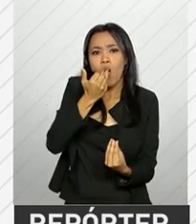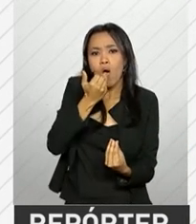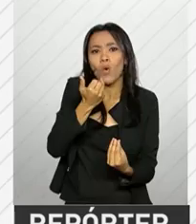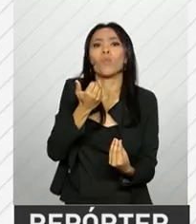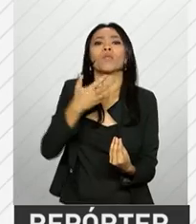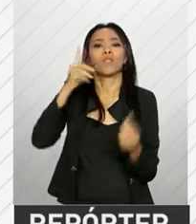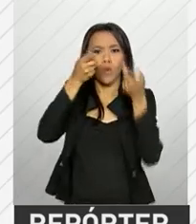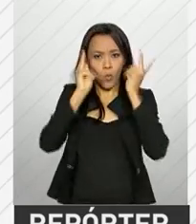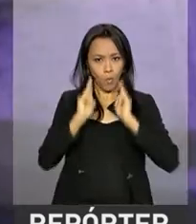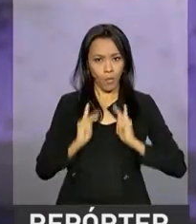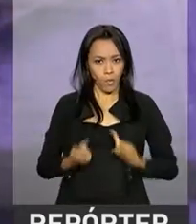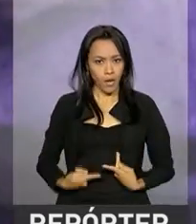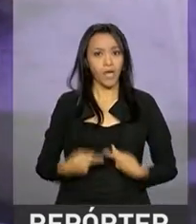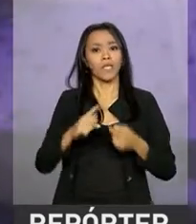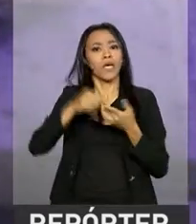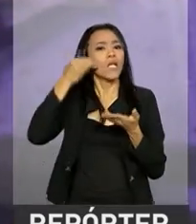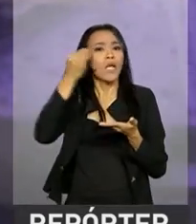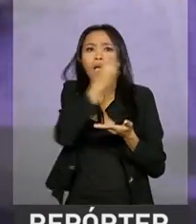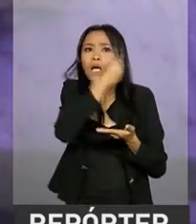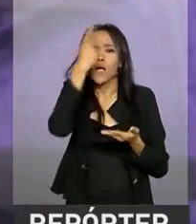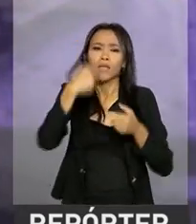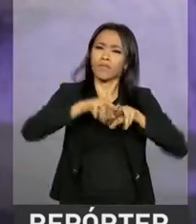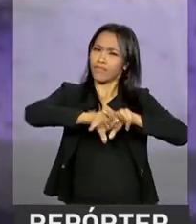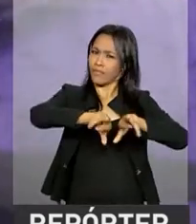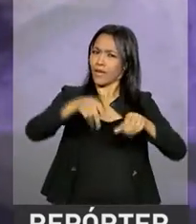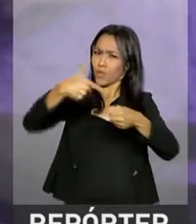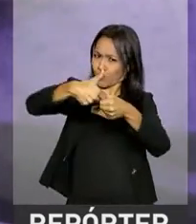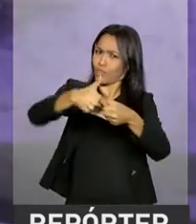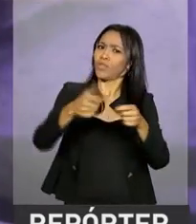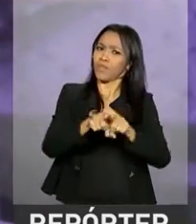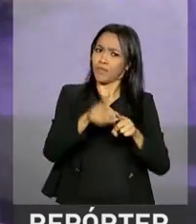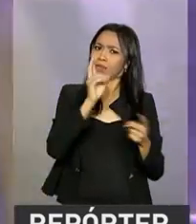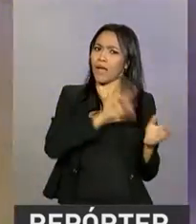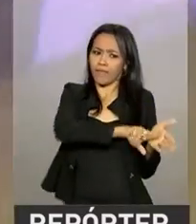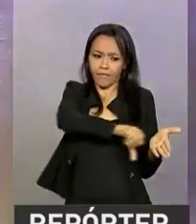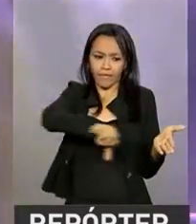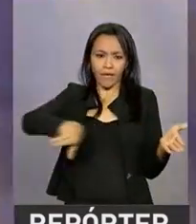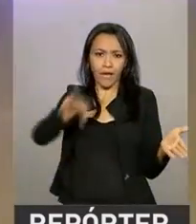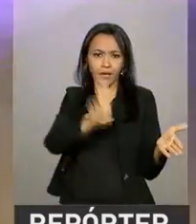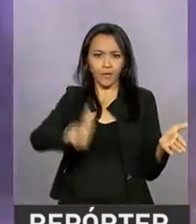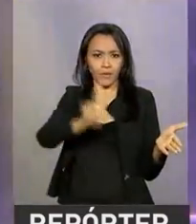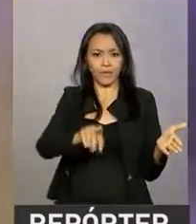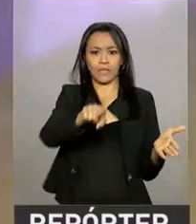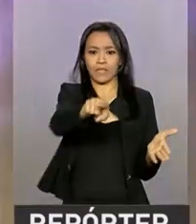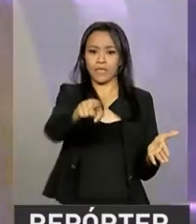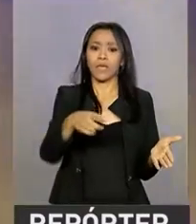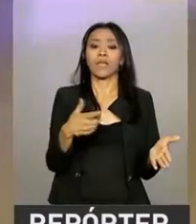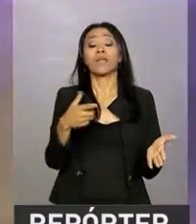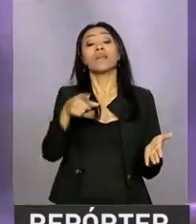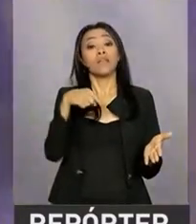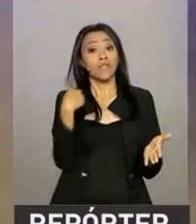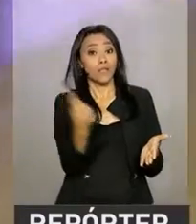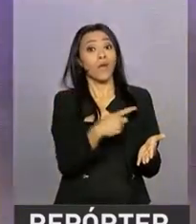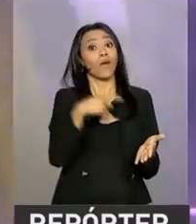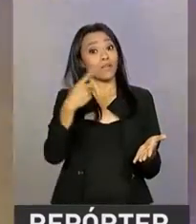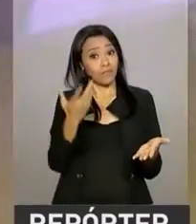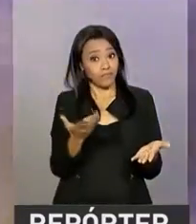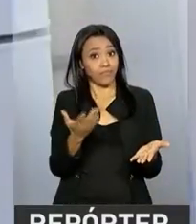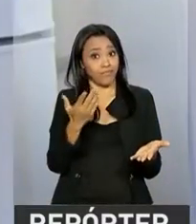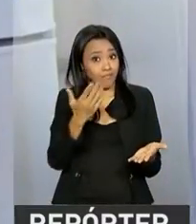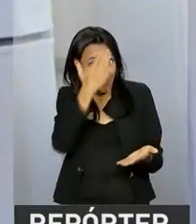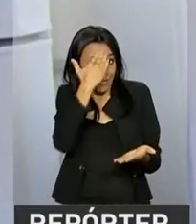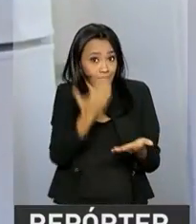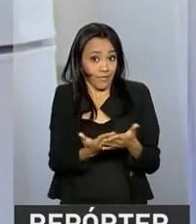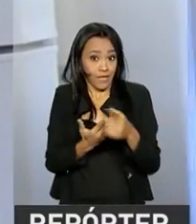cosméticos e combustíveis. E como se tudo isso ainda não fosse o suficiente para darmos o justo crédito a esses